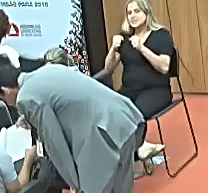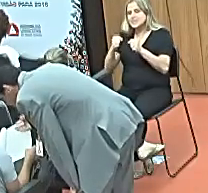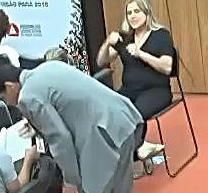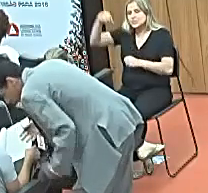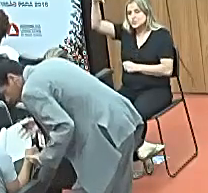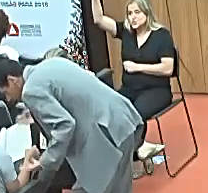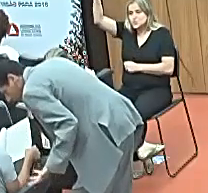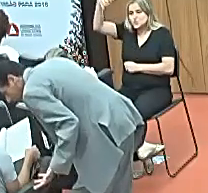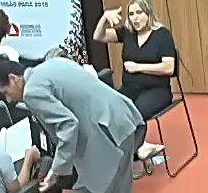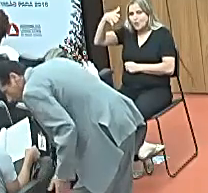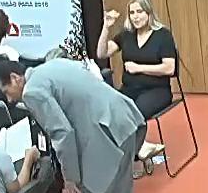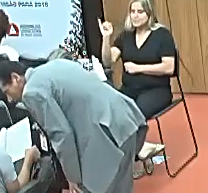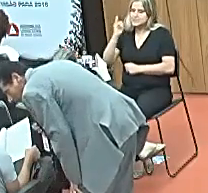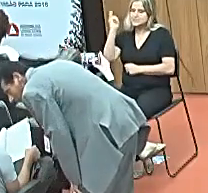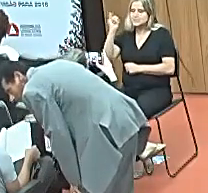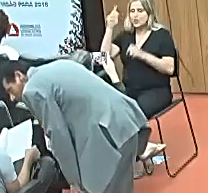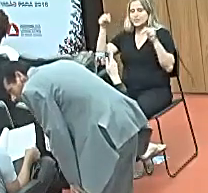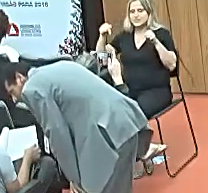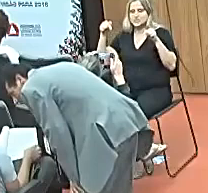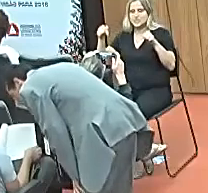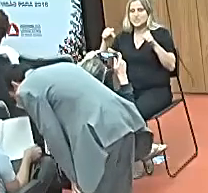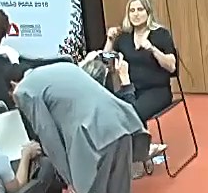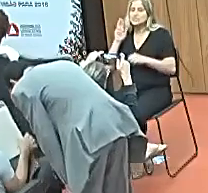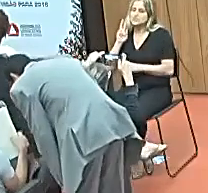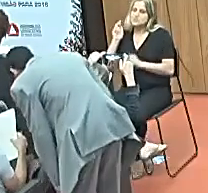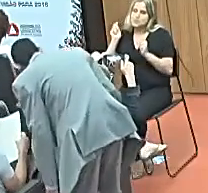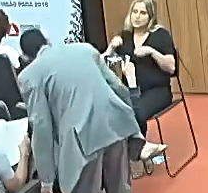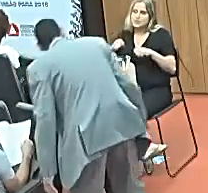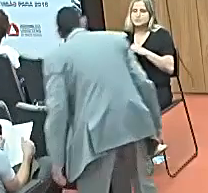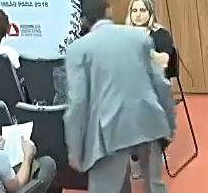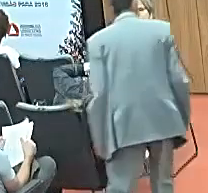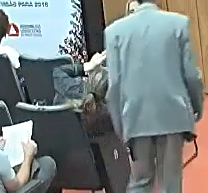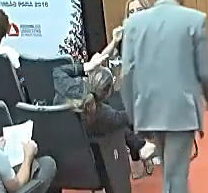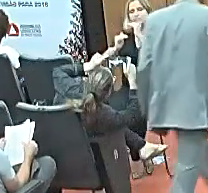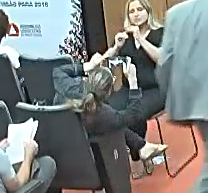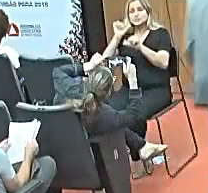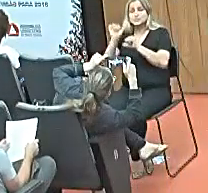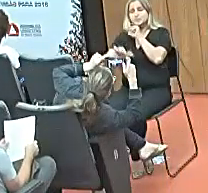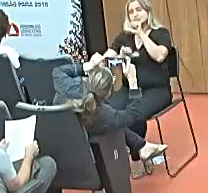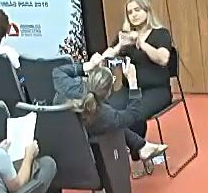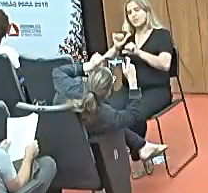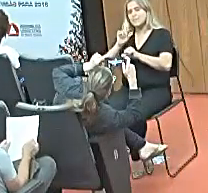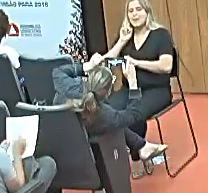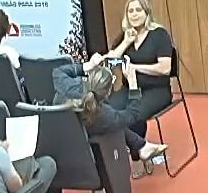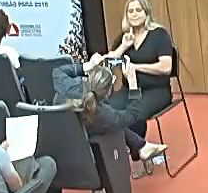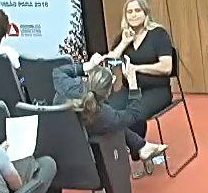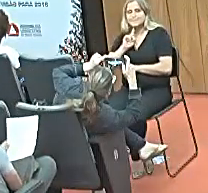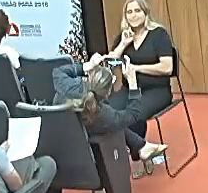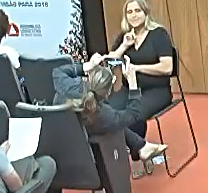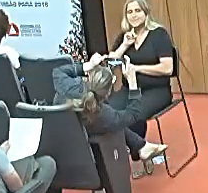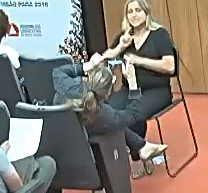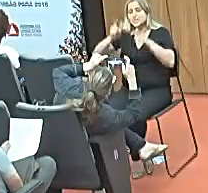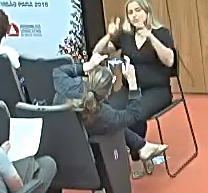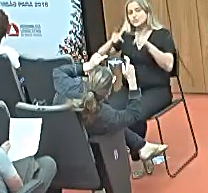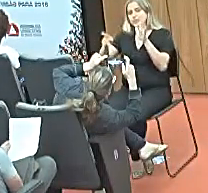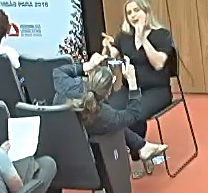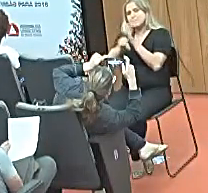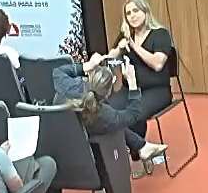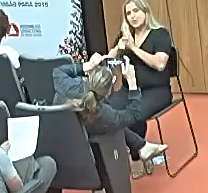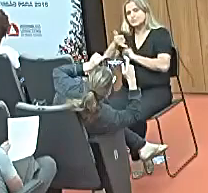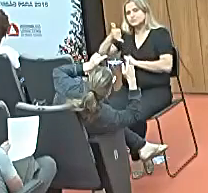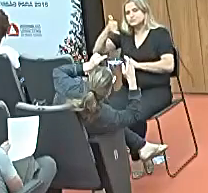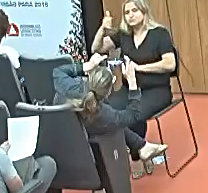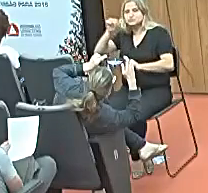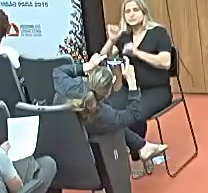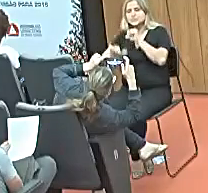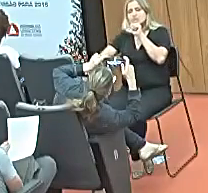no país então nós podemos avançar muito transformar minas o doutor jean um centro não só de geração e distribuição